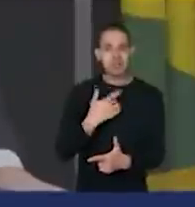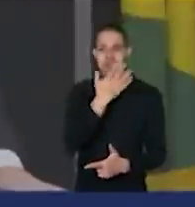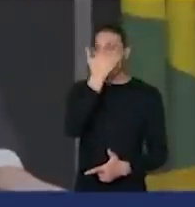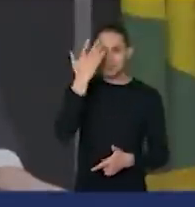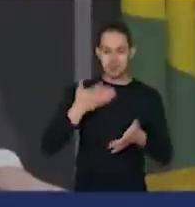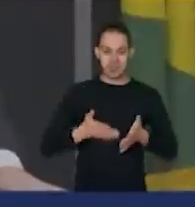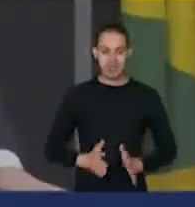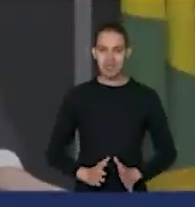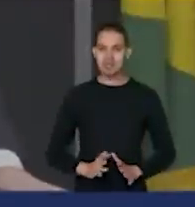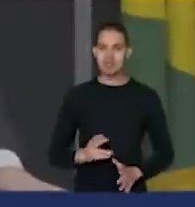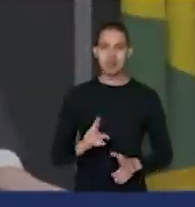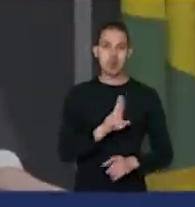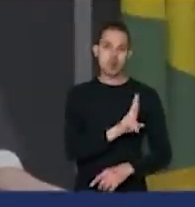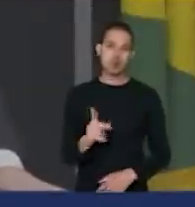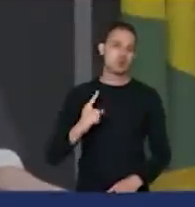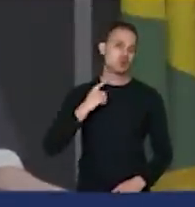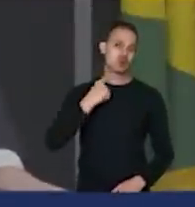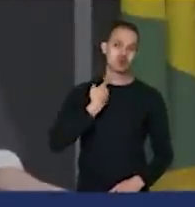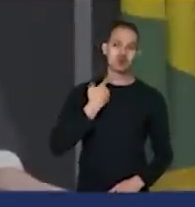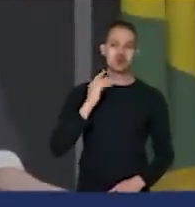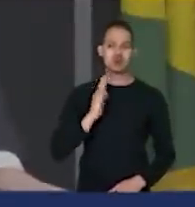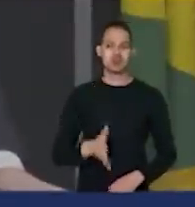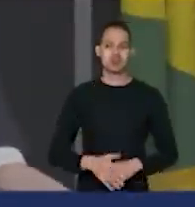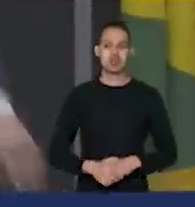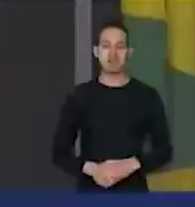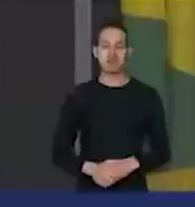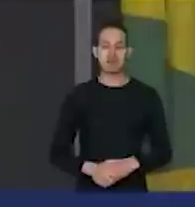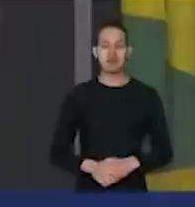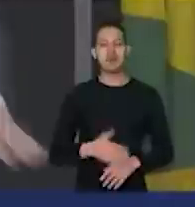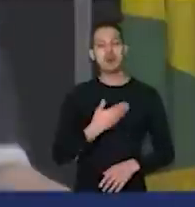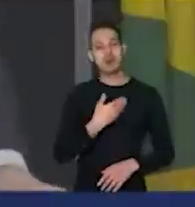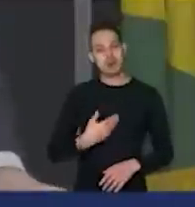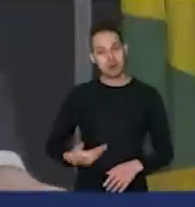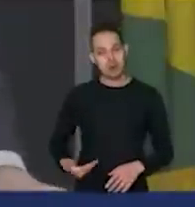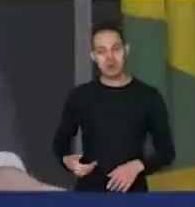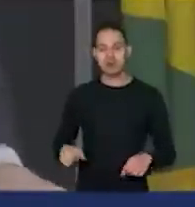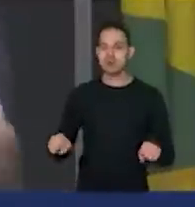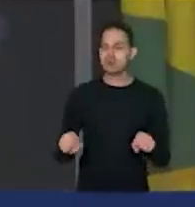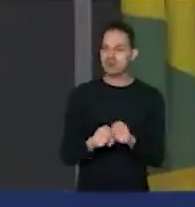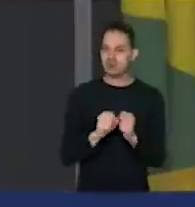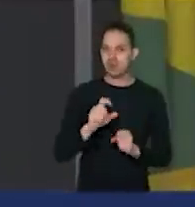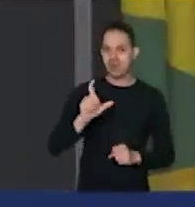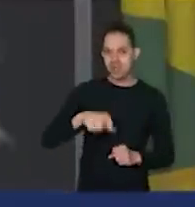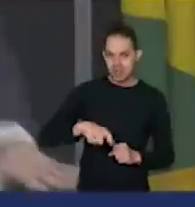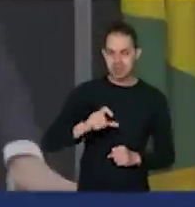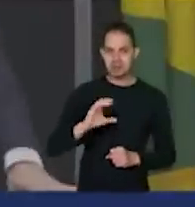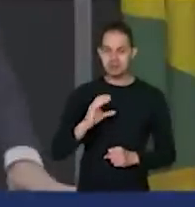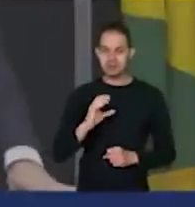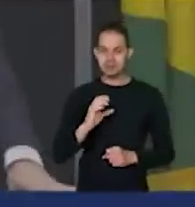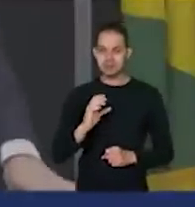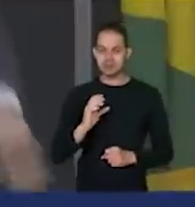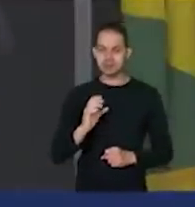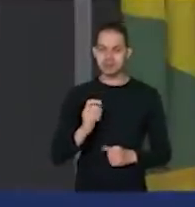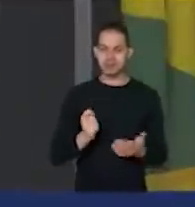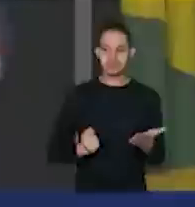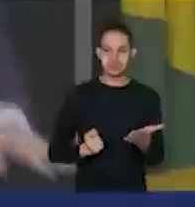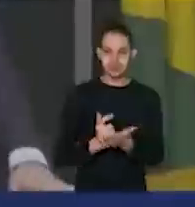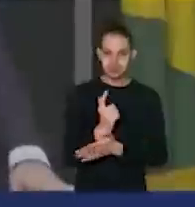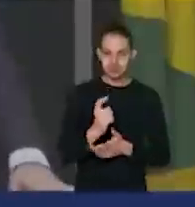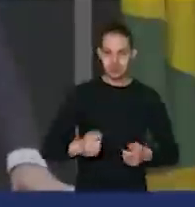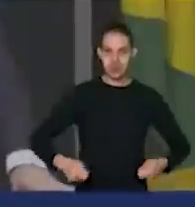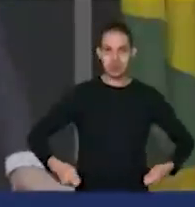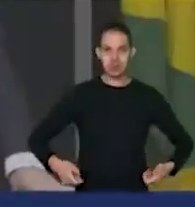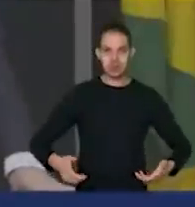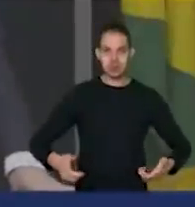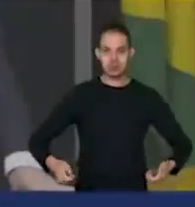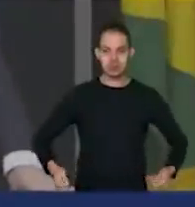no Serasa. Então o governo quebra suas pernas, pega seu cartão de crédito, compra uma cadeira de rodas, dá para você